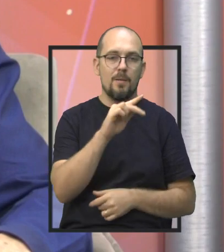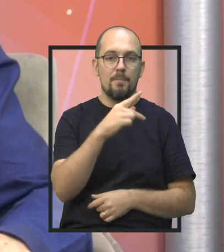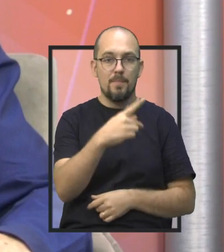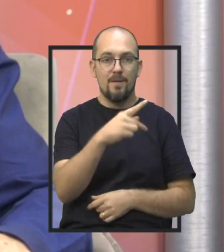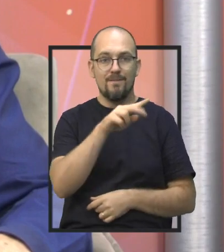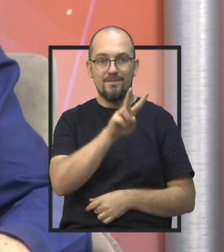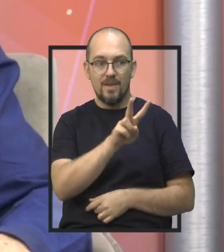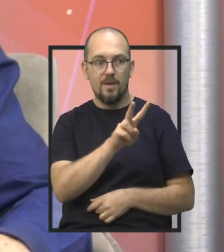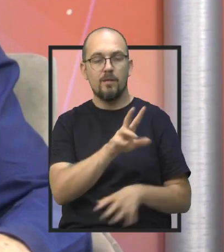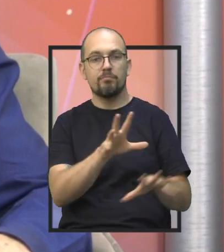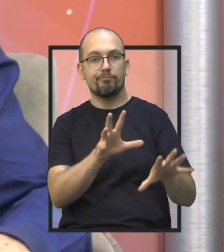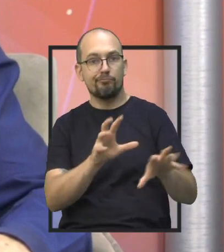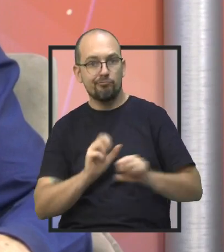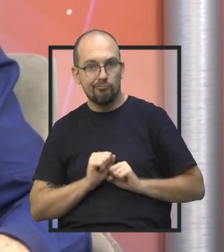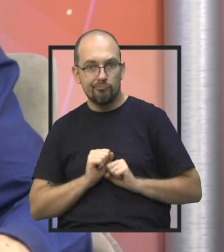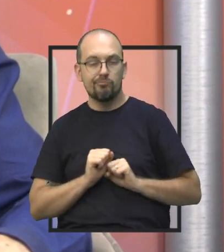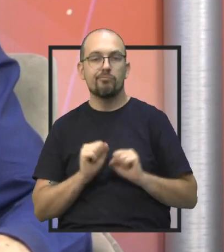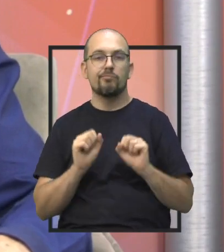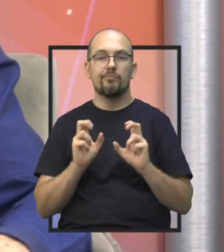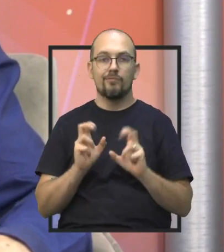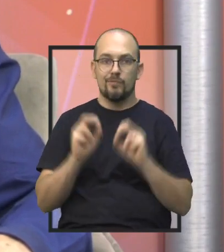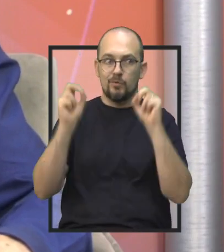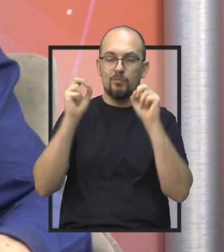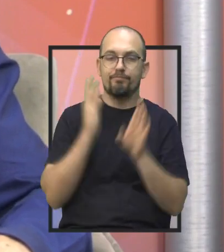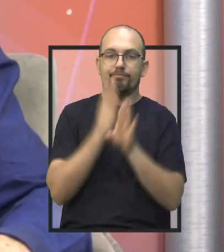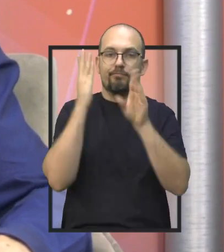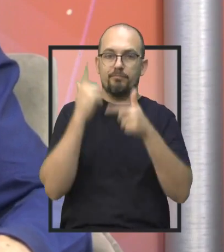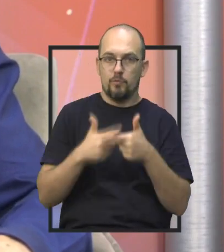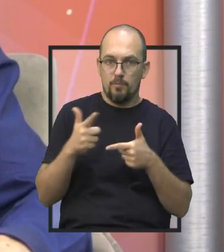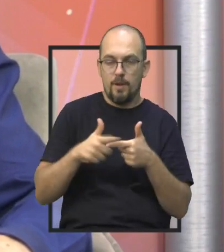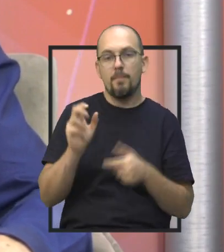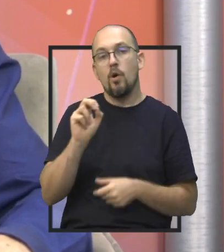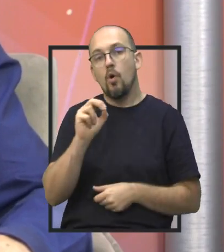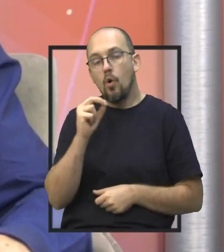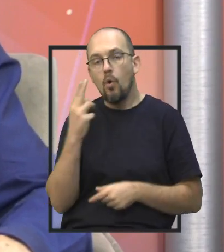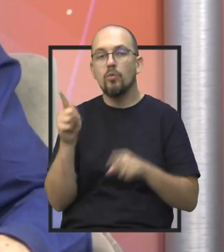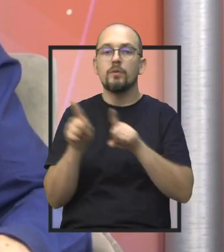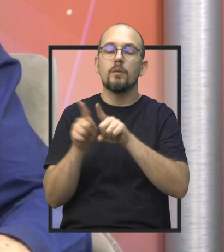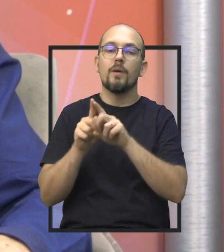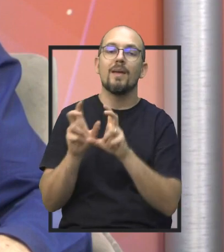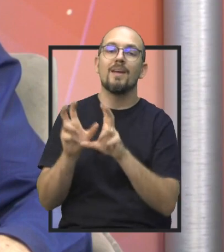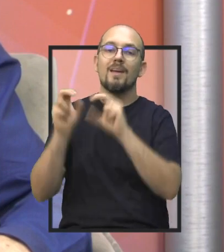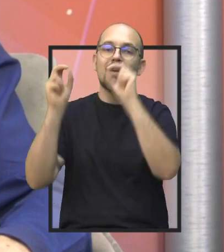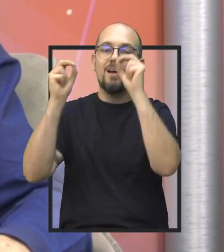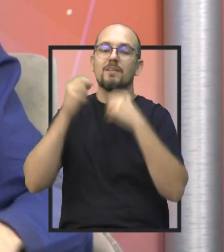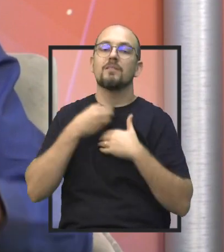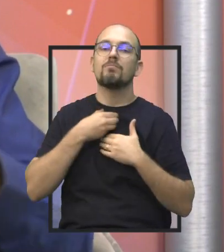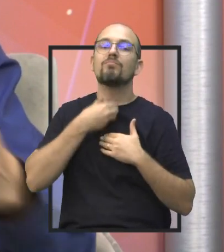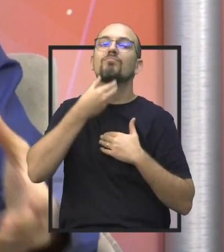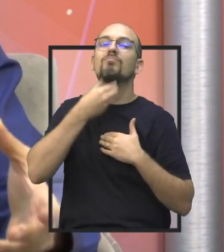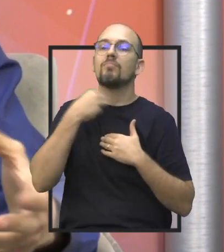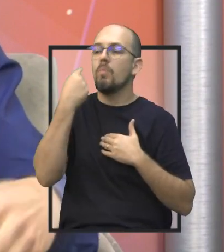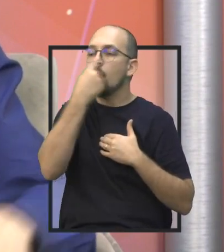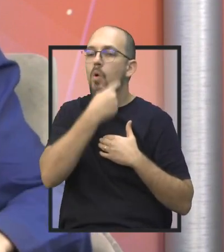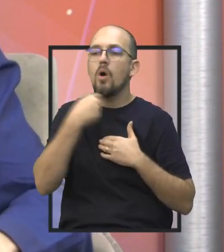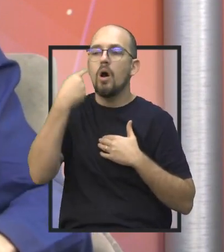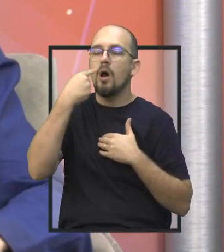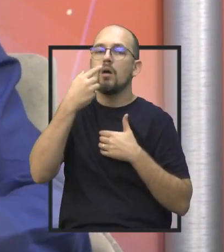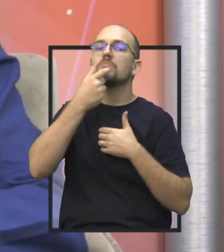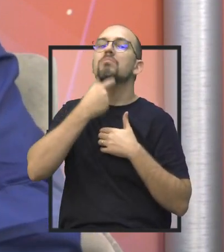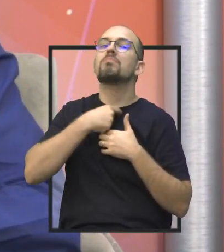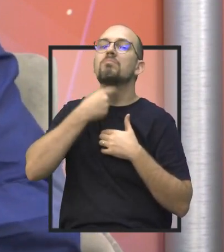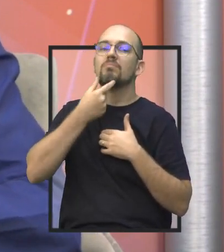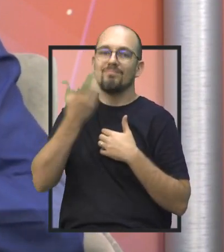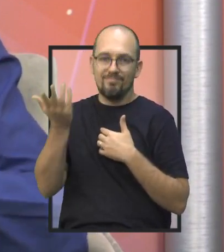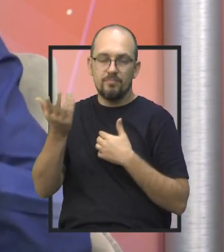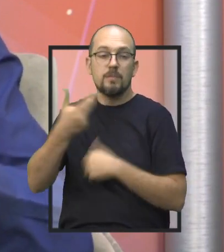do aparecimento desse problema, como no câncer de orofaringe. A vacina que é disponibilizada no posto de